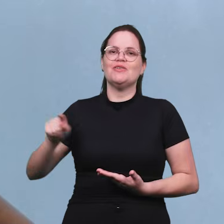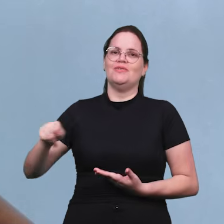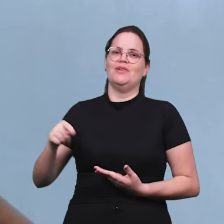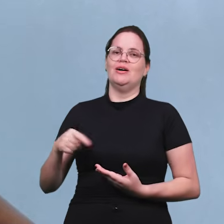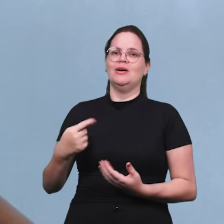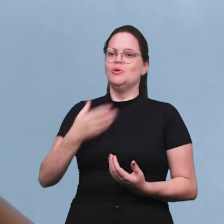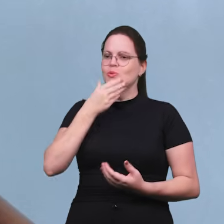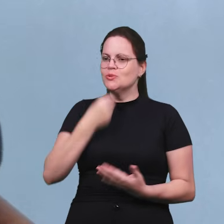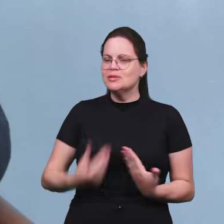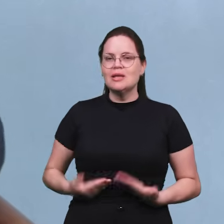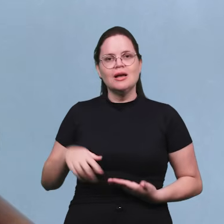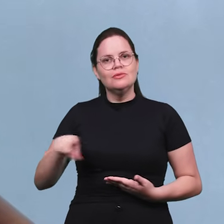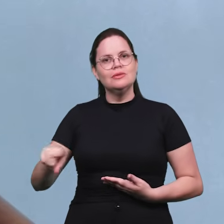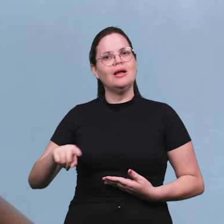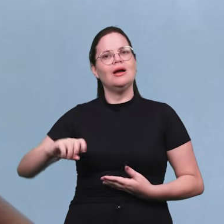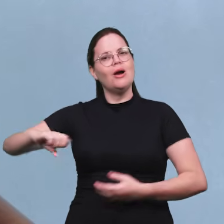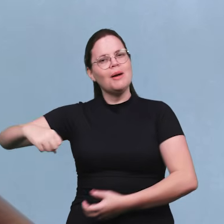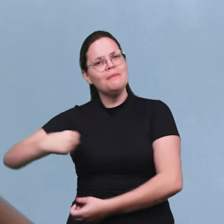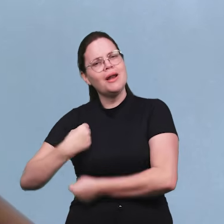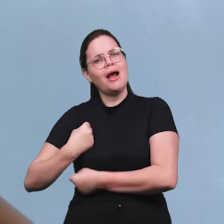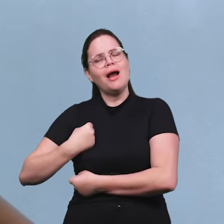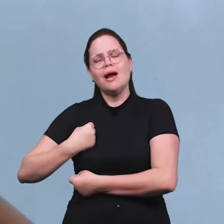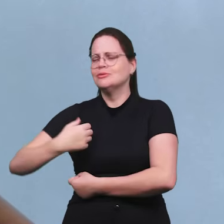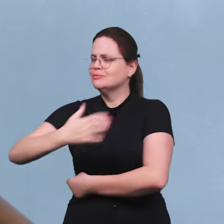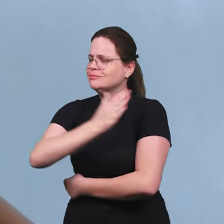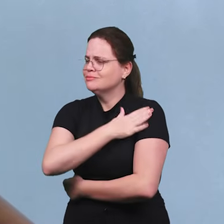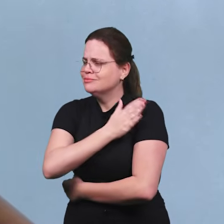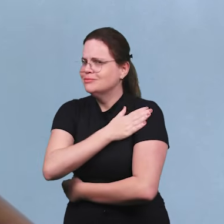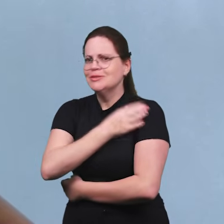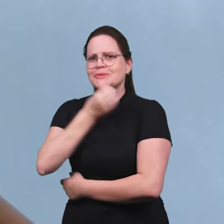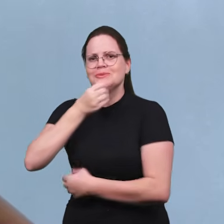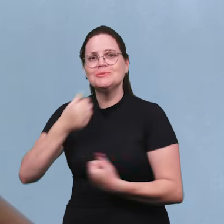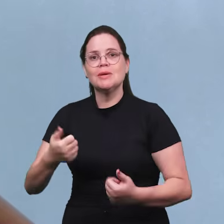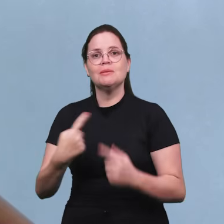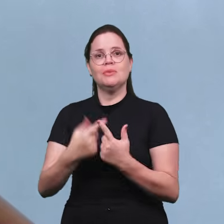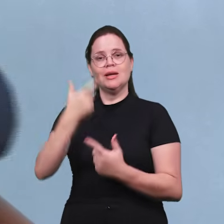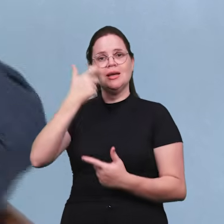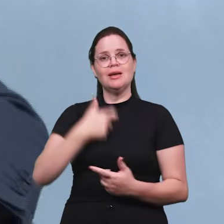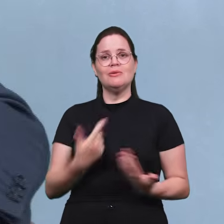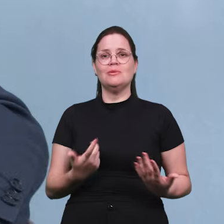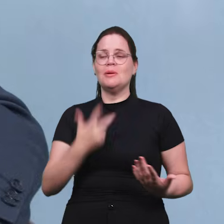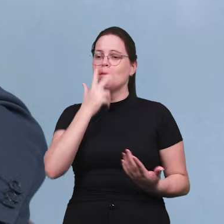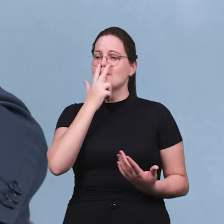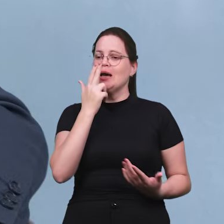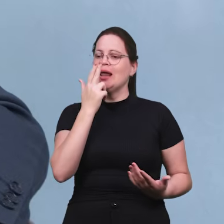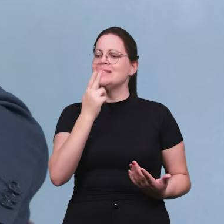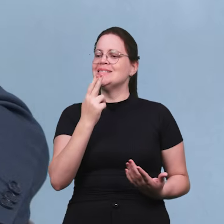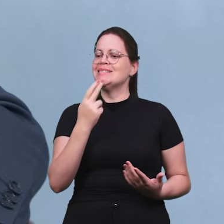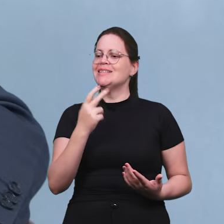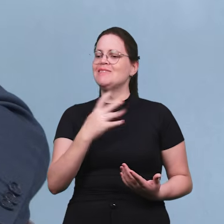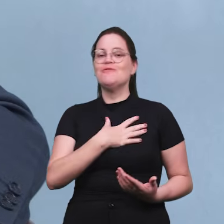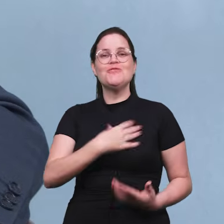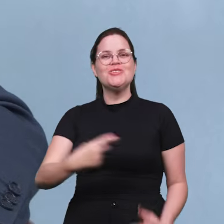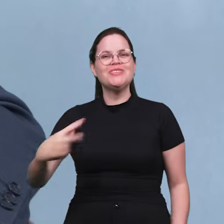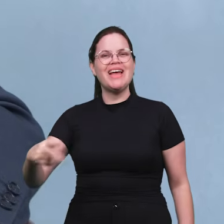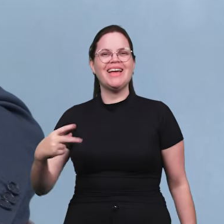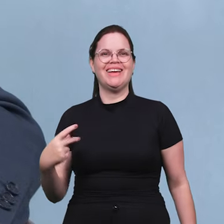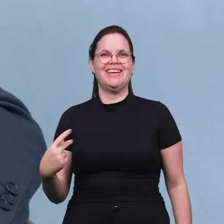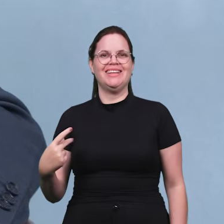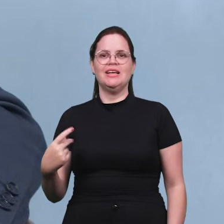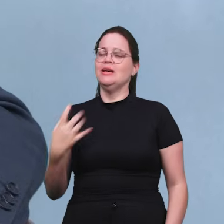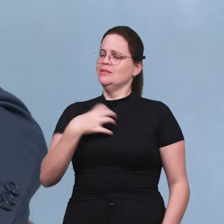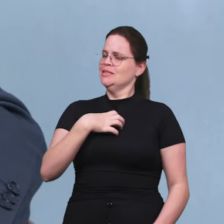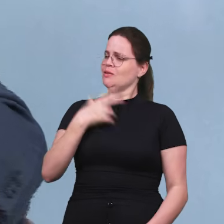varões, porque como um neto, né, como um filho, porque sente como você está, você sentindo